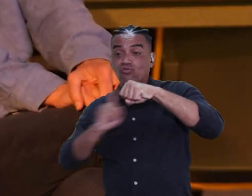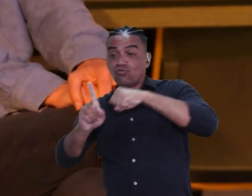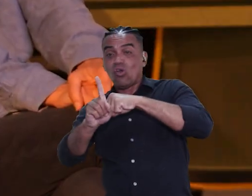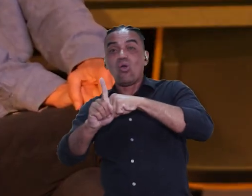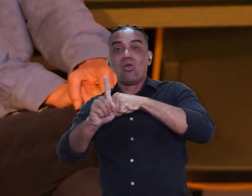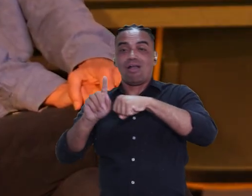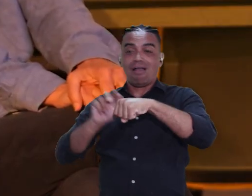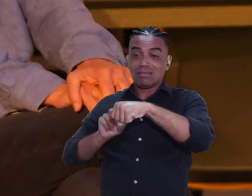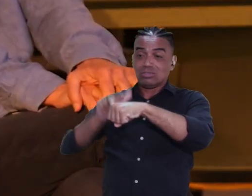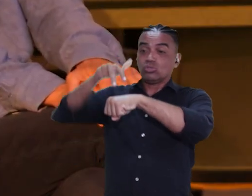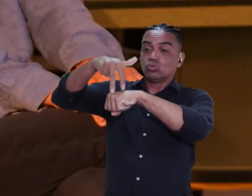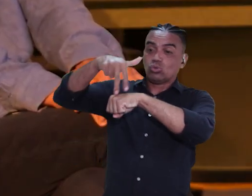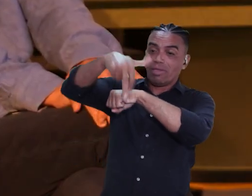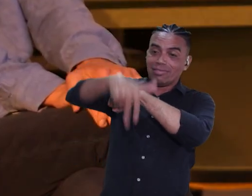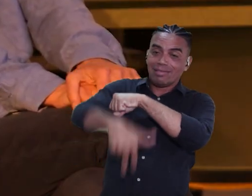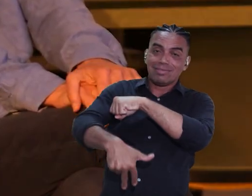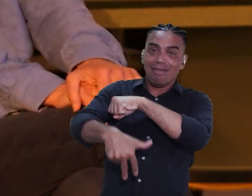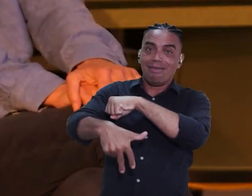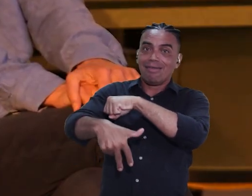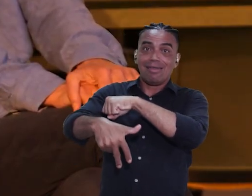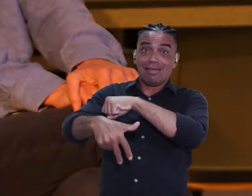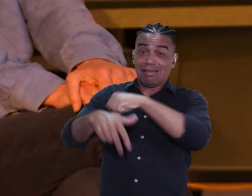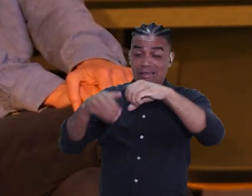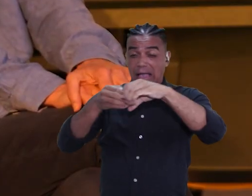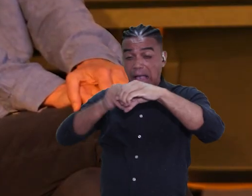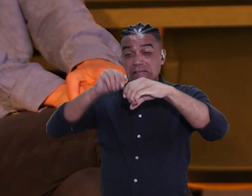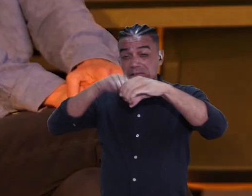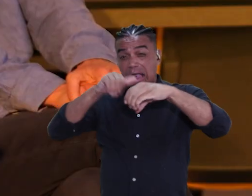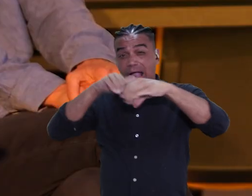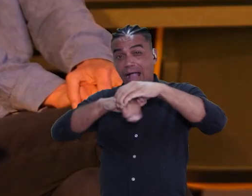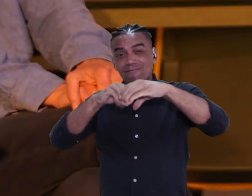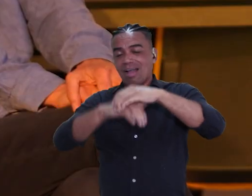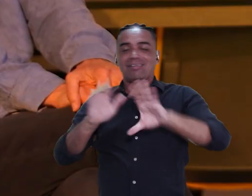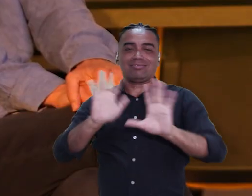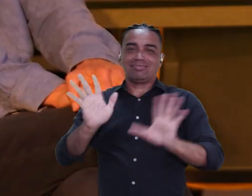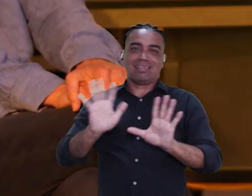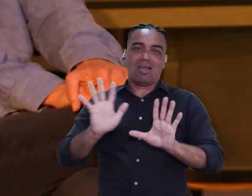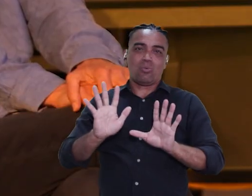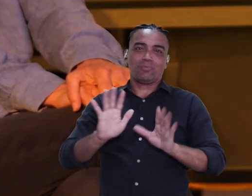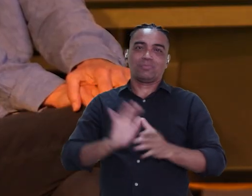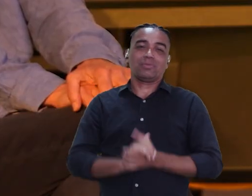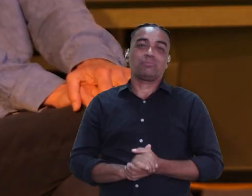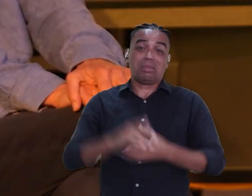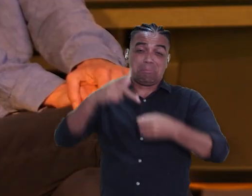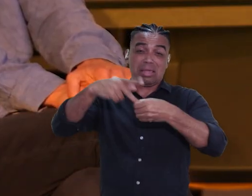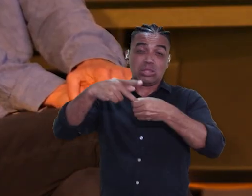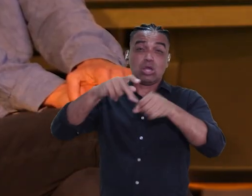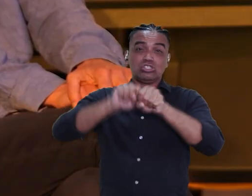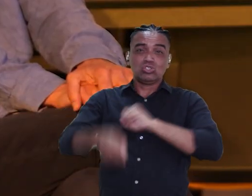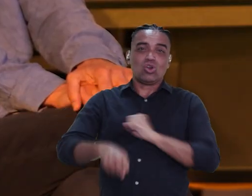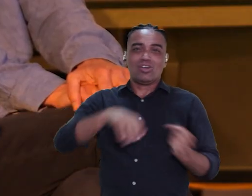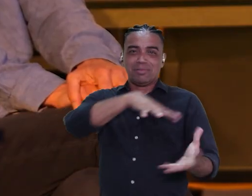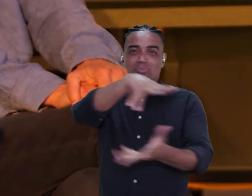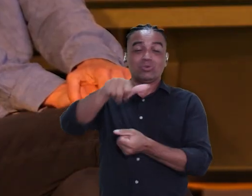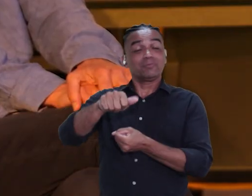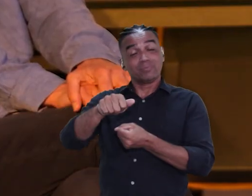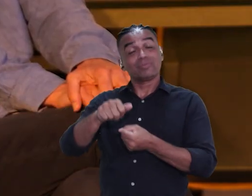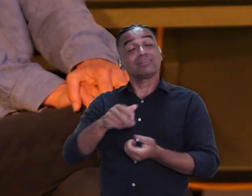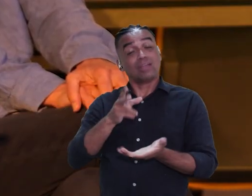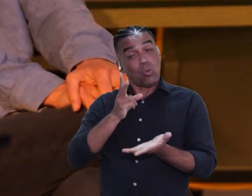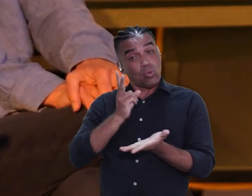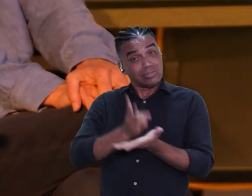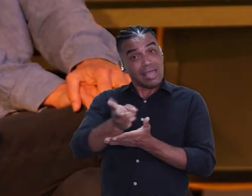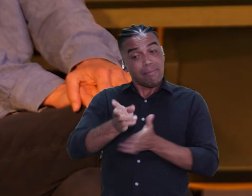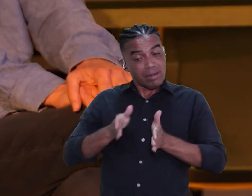não fazer esse túnel. Mas, sem dúvida alguma, o caminho é seguir